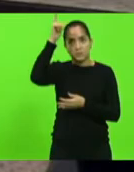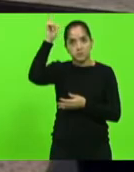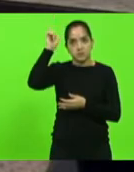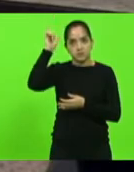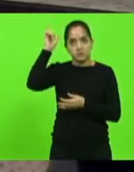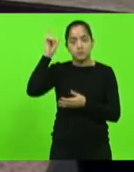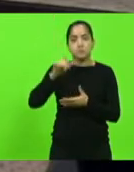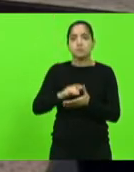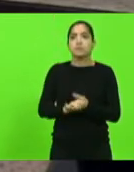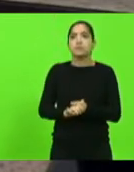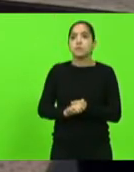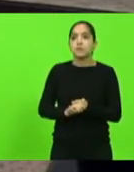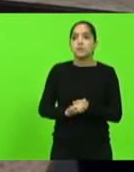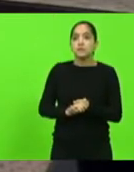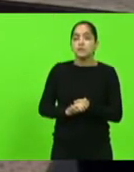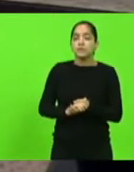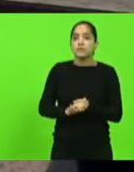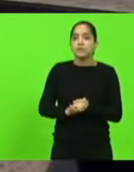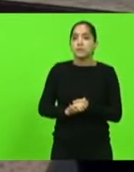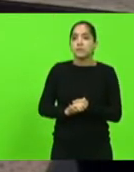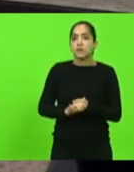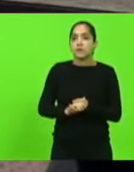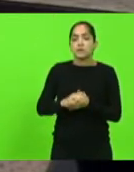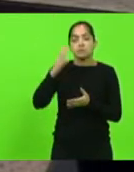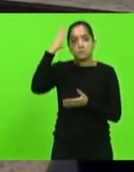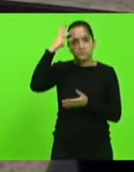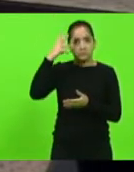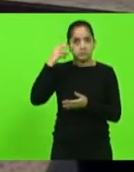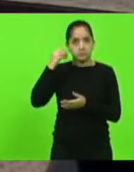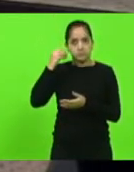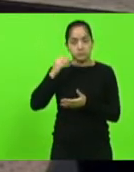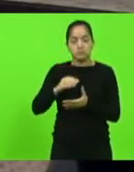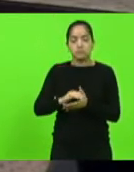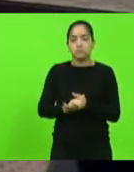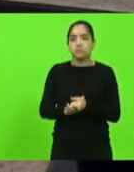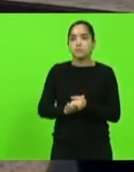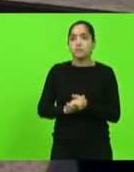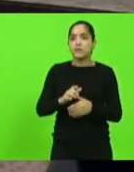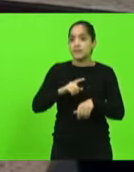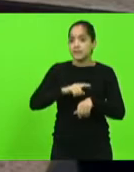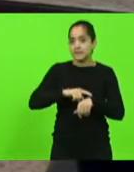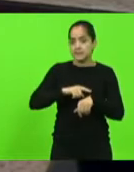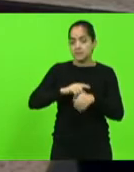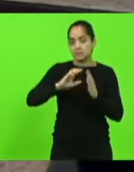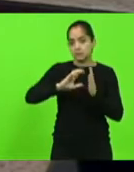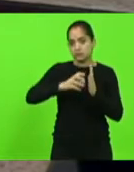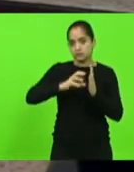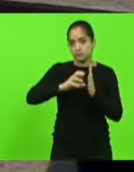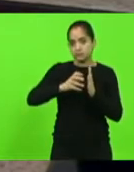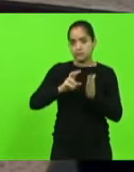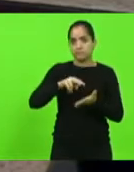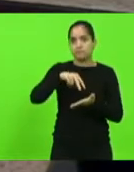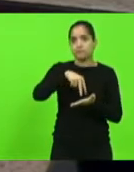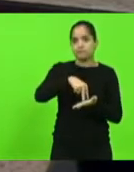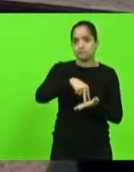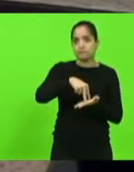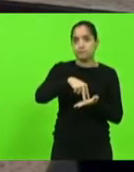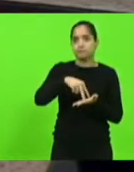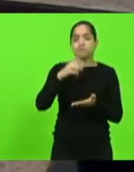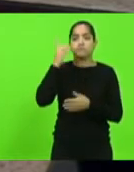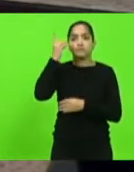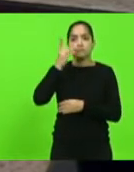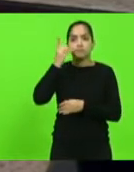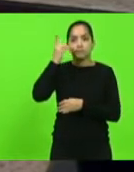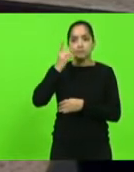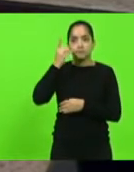Floriano, Adrianinho e a senhora deputada Luciane Carminati. Grande expediente. Nesse horário destinado aos partidos políticos, fizeram uso da palavra os senhores